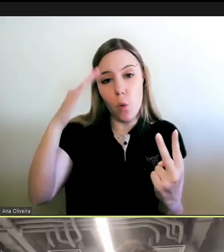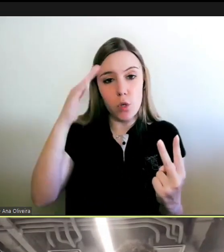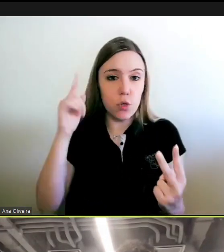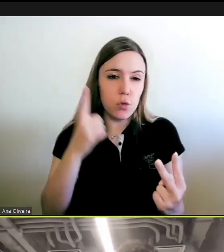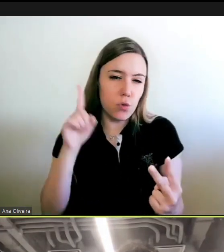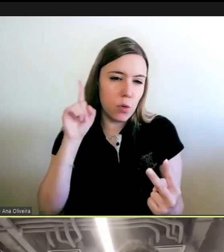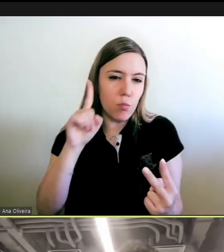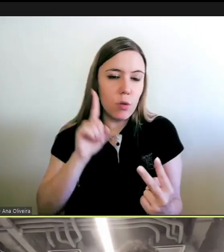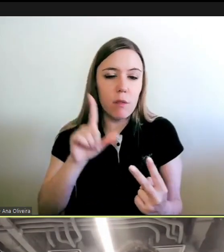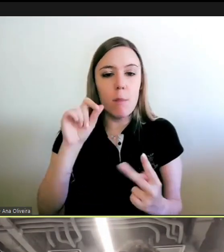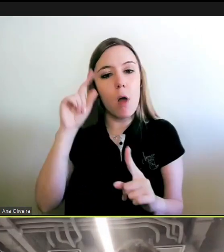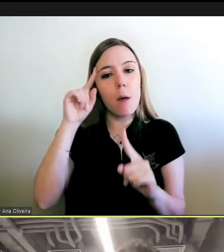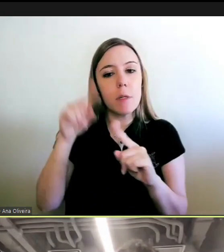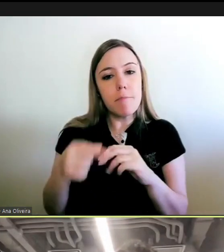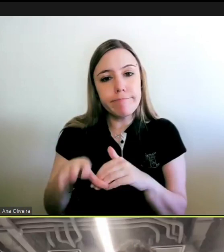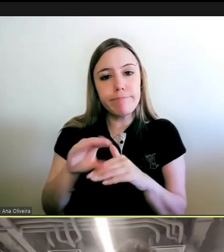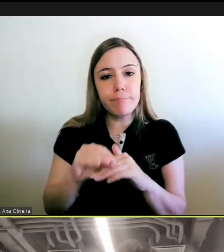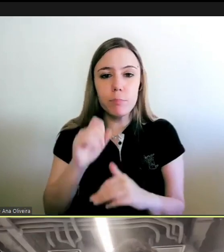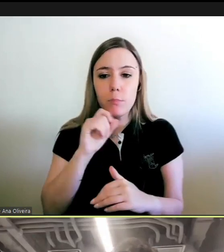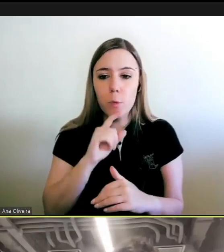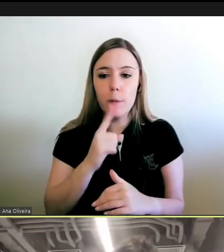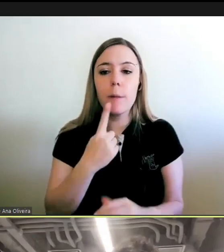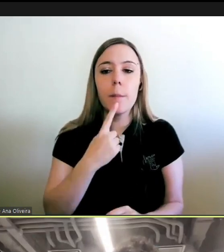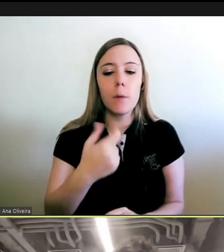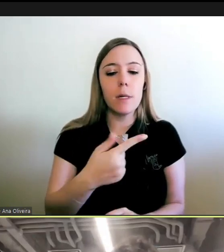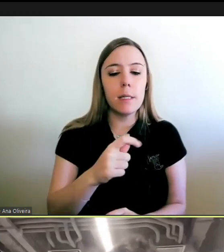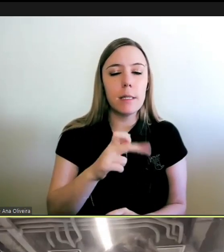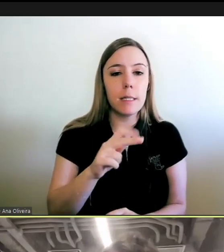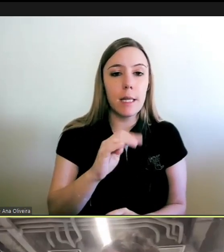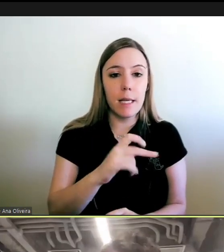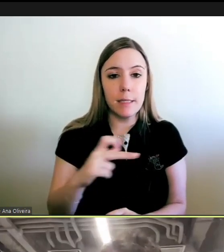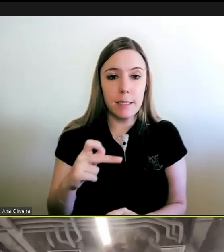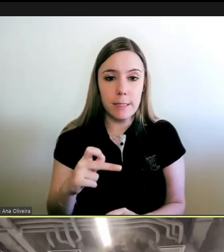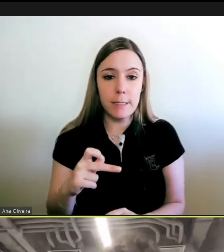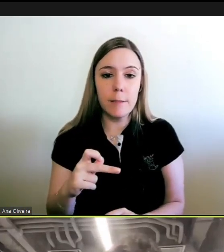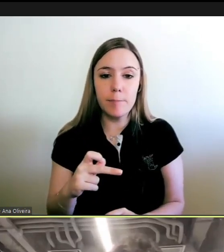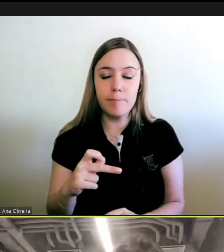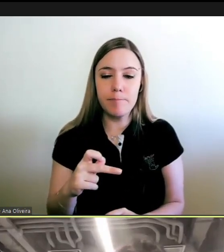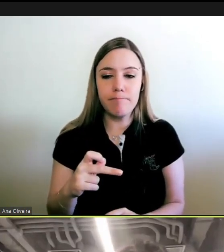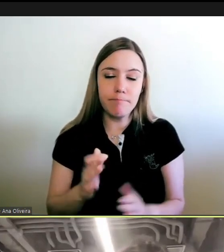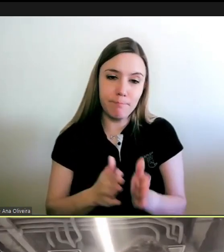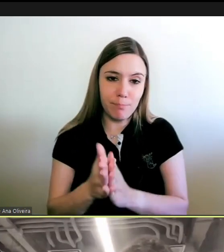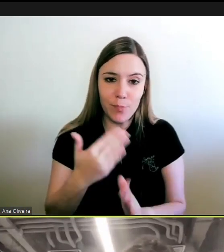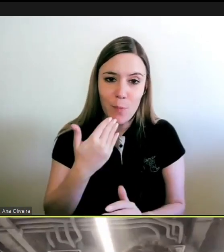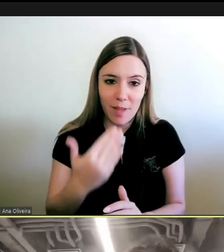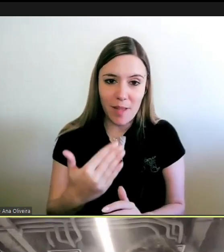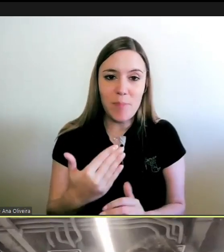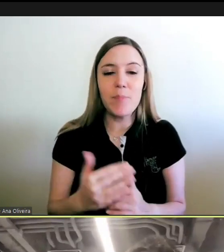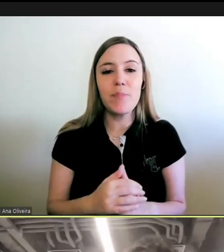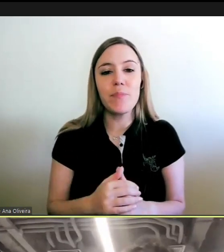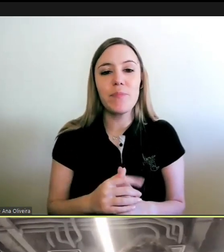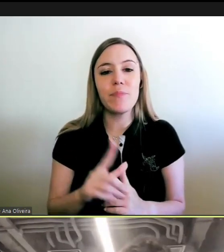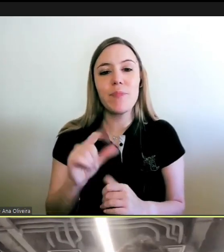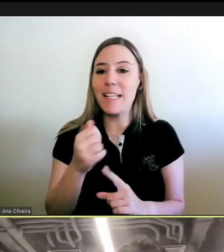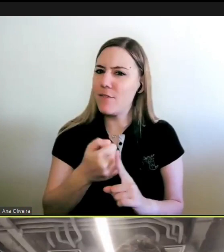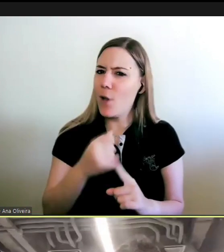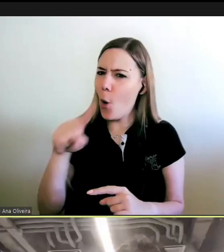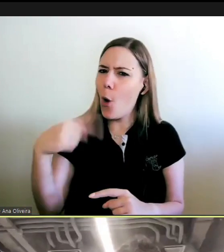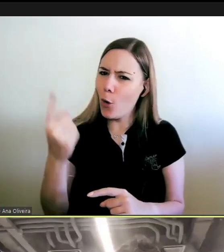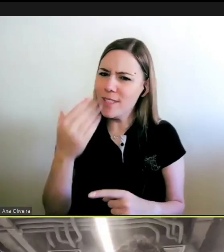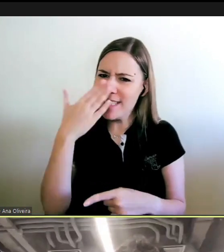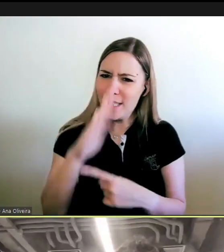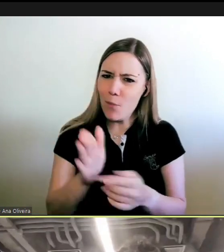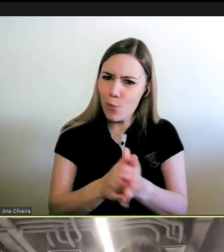que dê para complementar. A pergunta da Teresa Nogueira, quem aproveito para agradecer, desafiar os restantes a seguir o